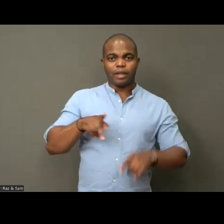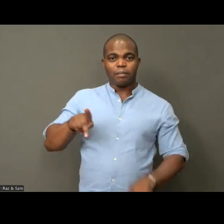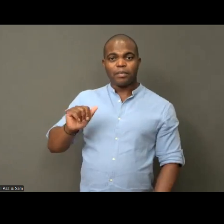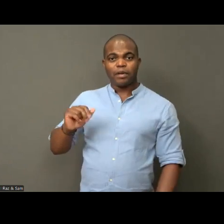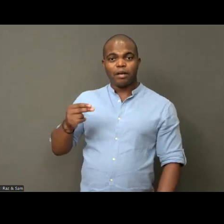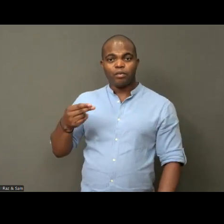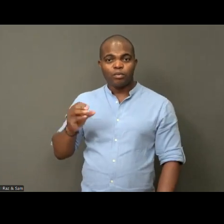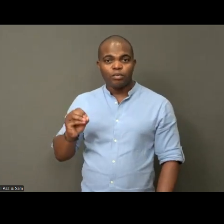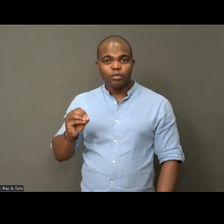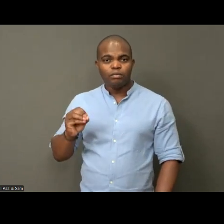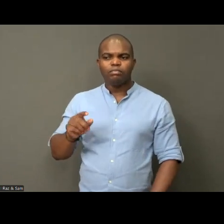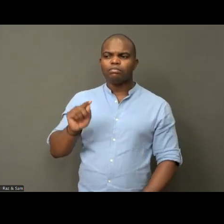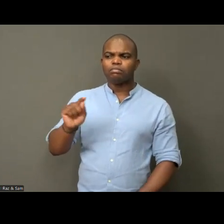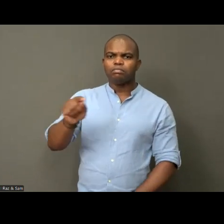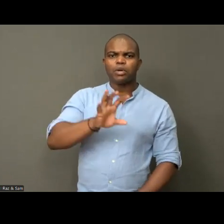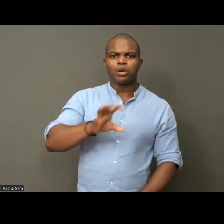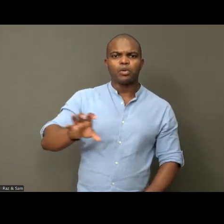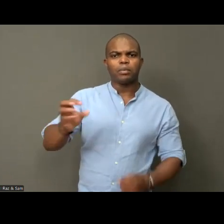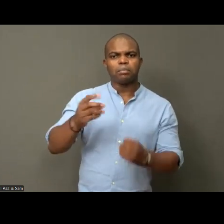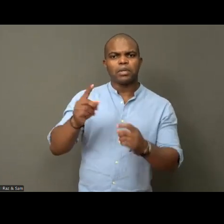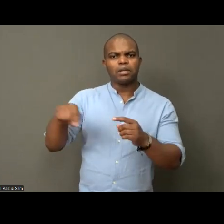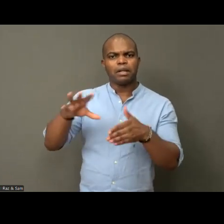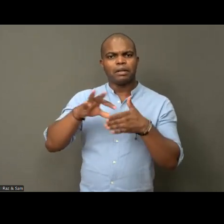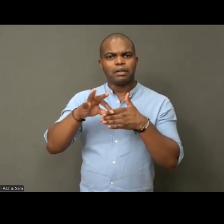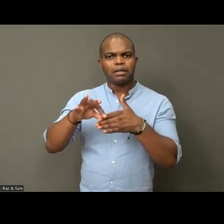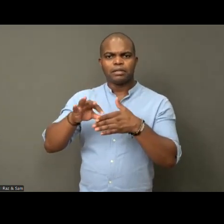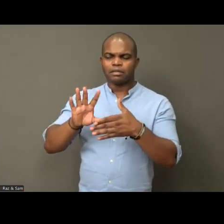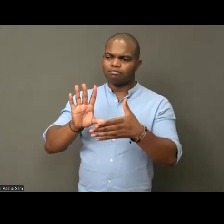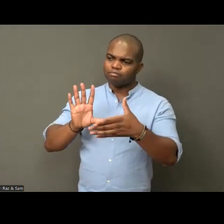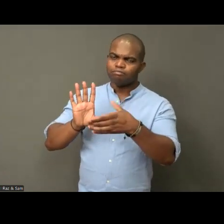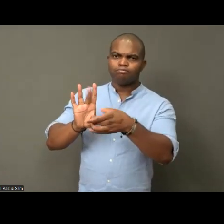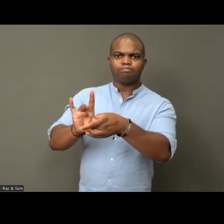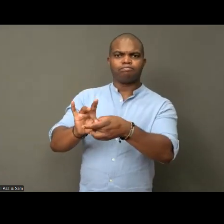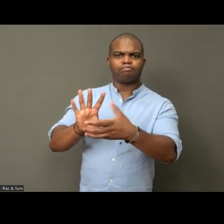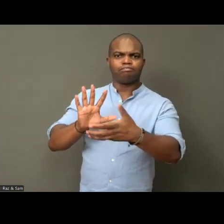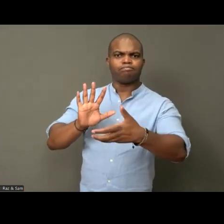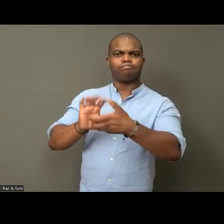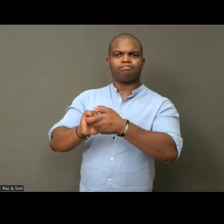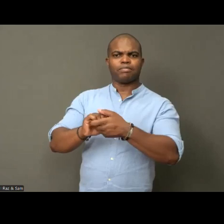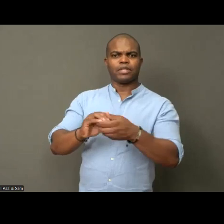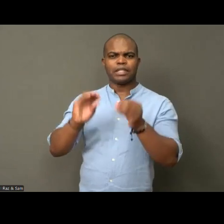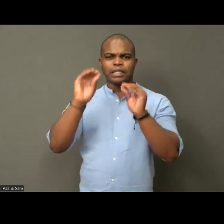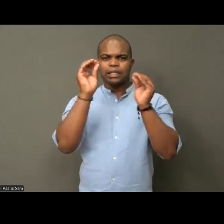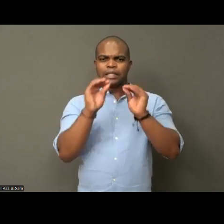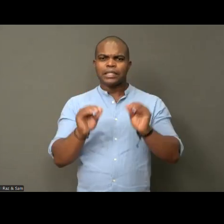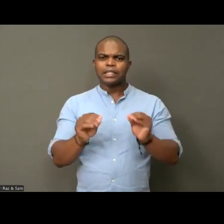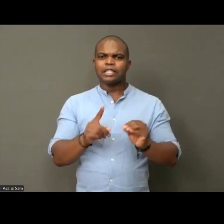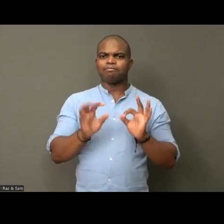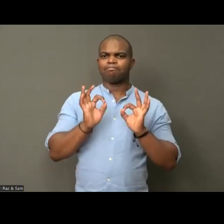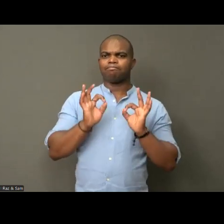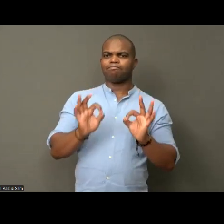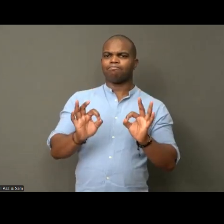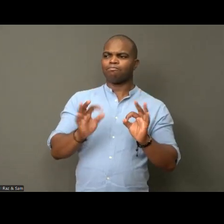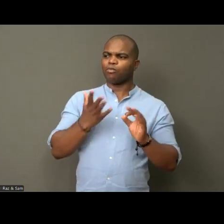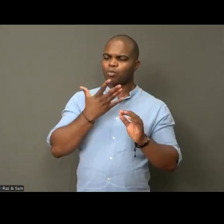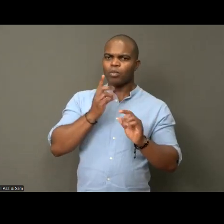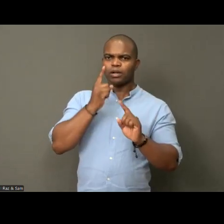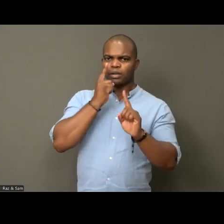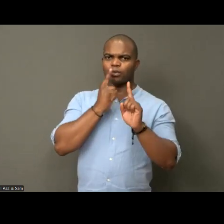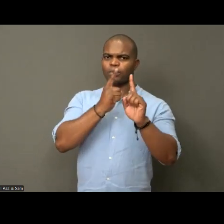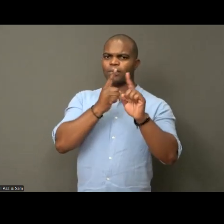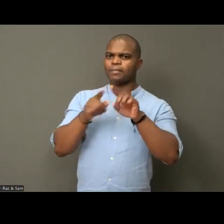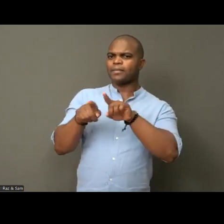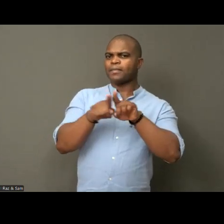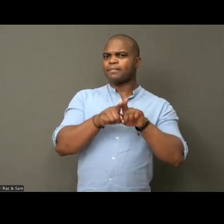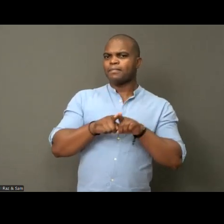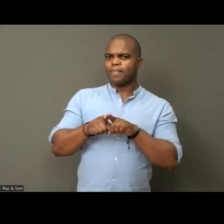e acreditamos na combinação de iniciativas que sejam amplas e integradas para eliminar